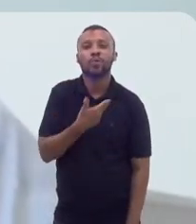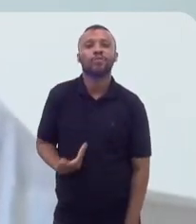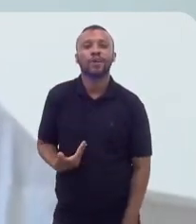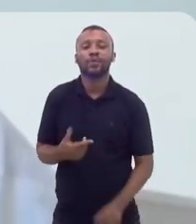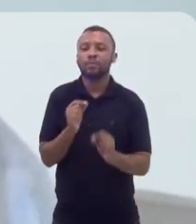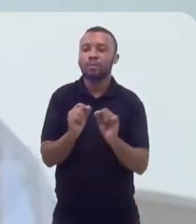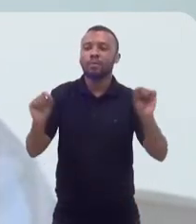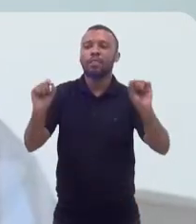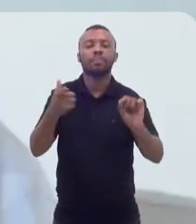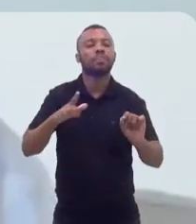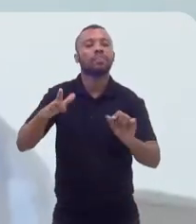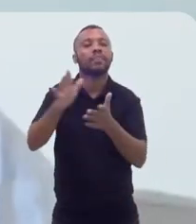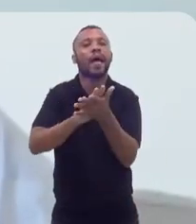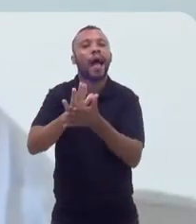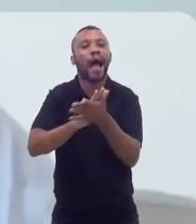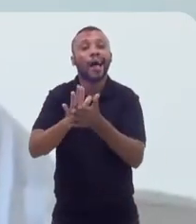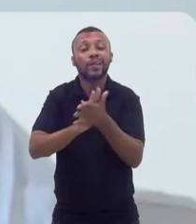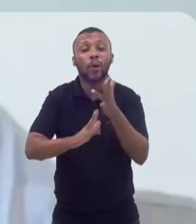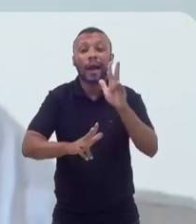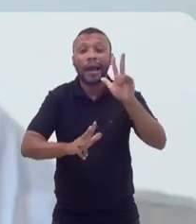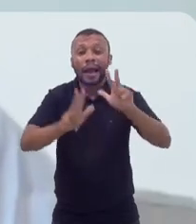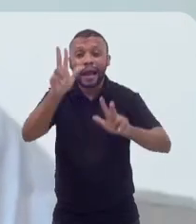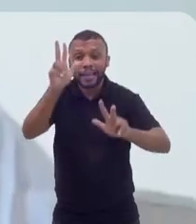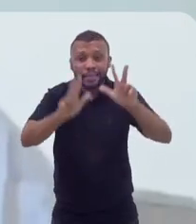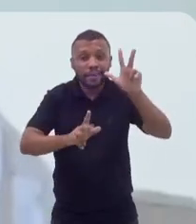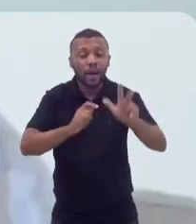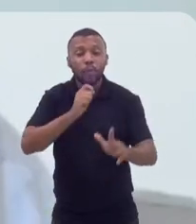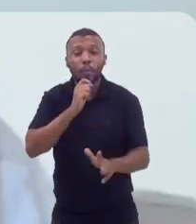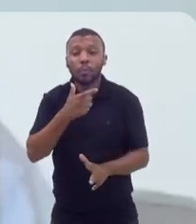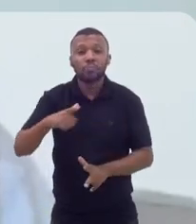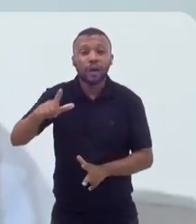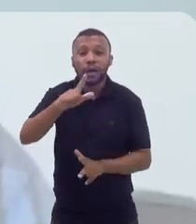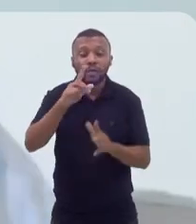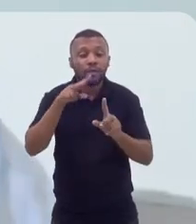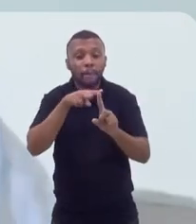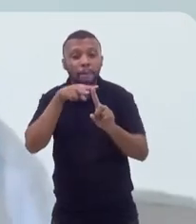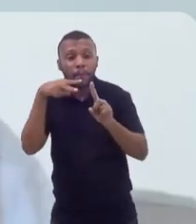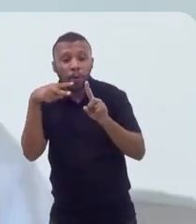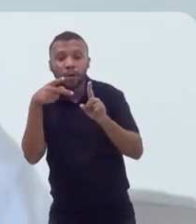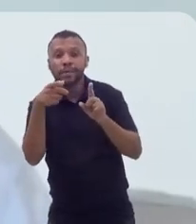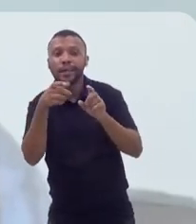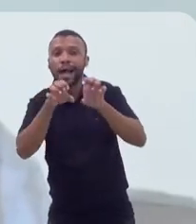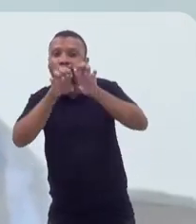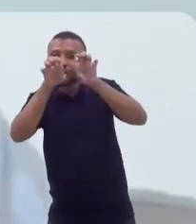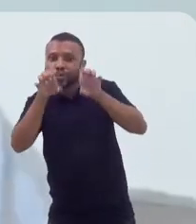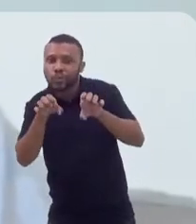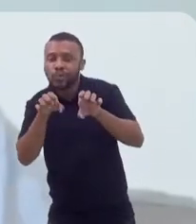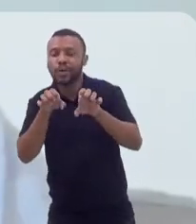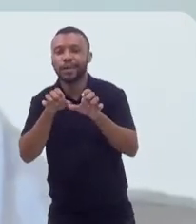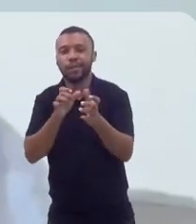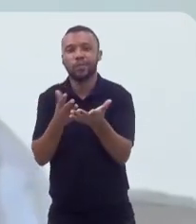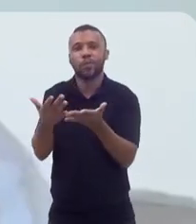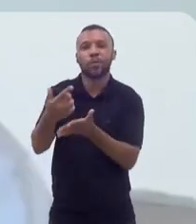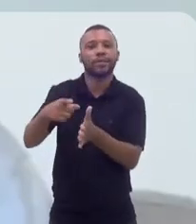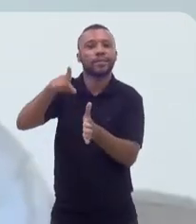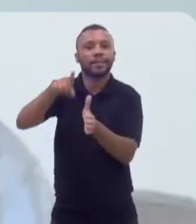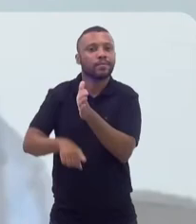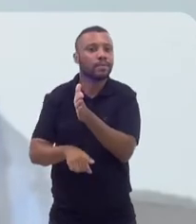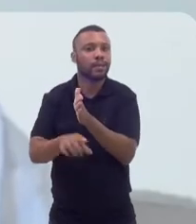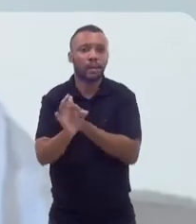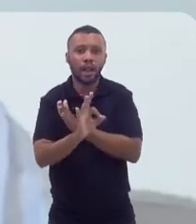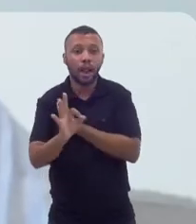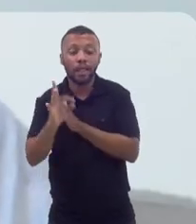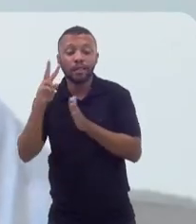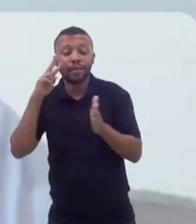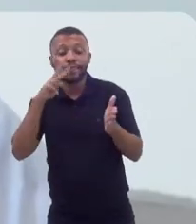Os governos, é zero. O carnaval não existe do ponto de vista da estrutura tributária,